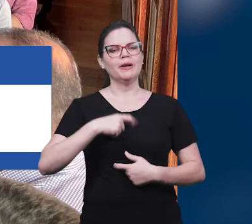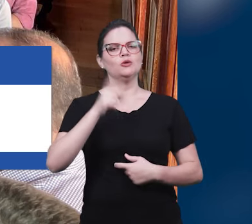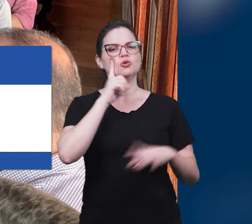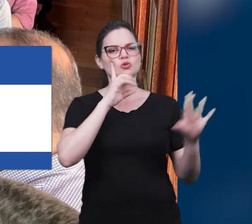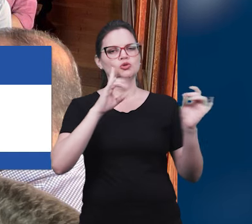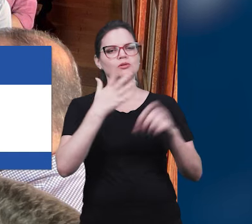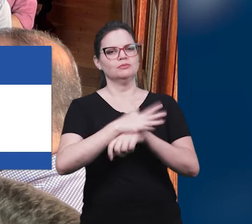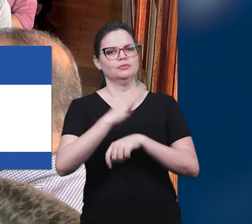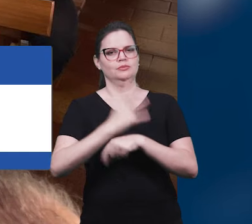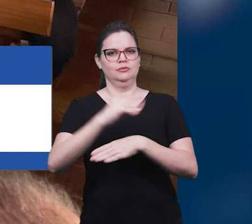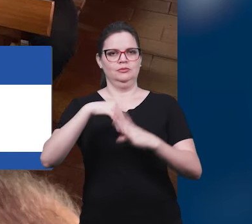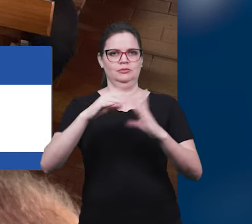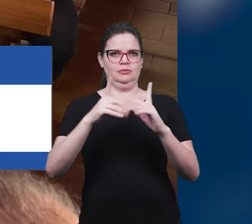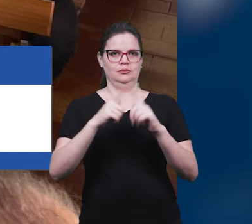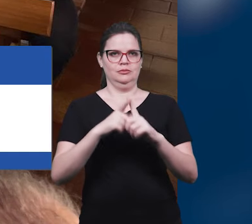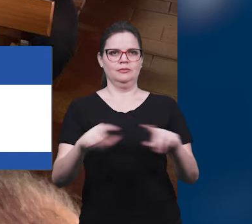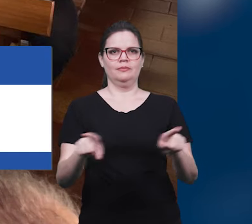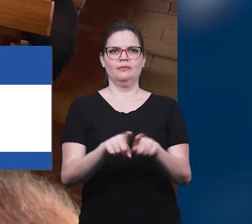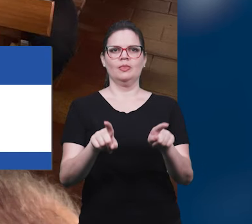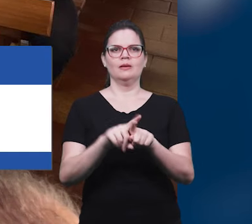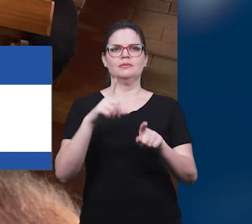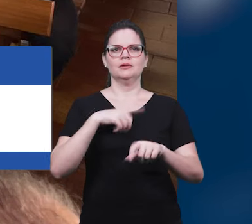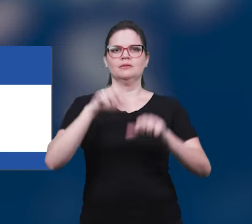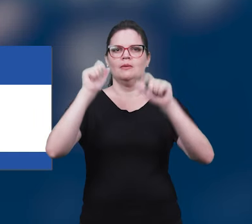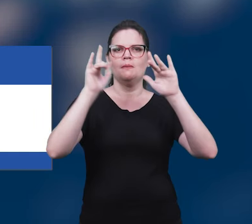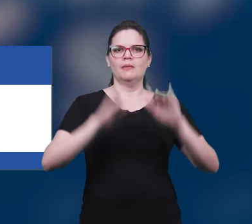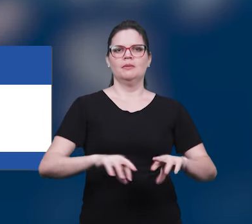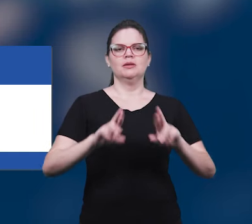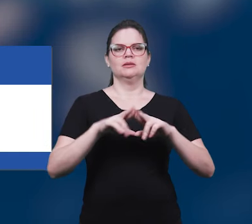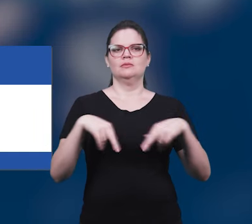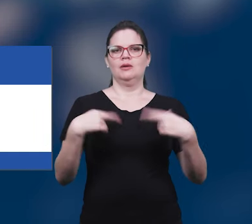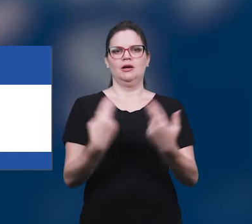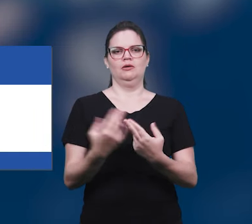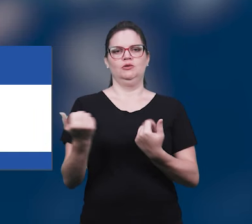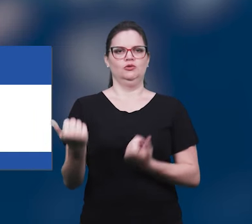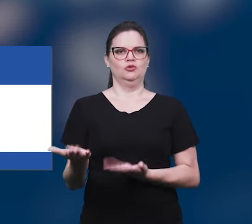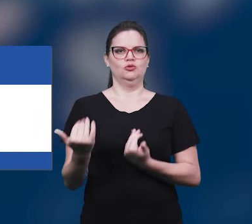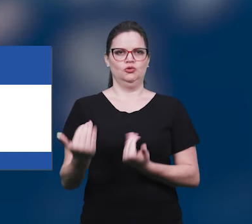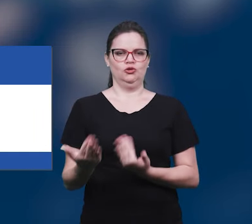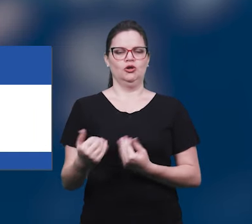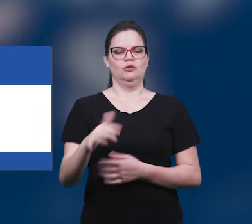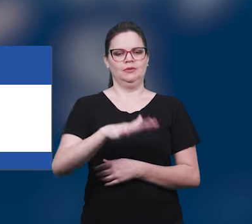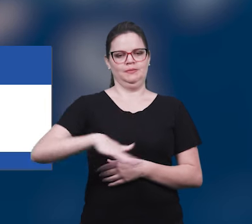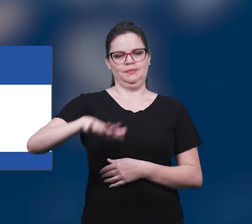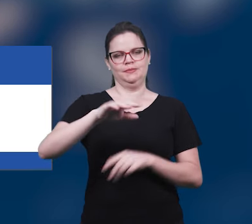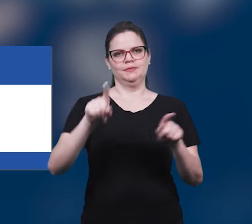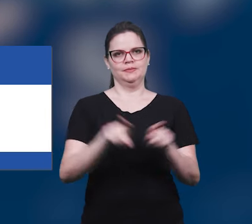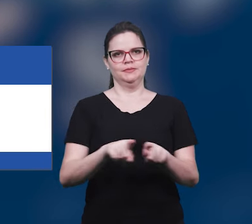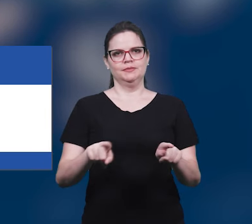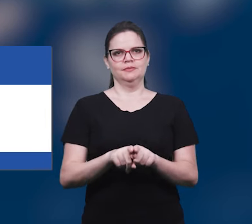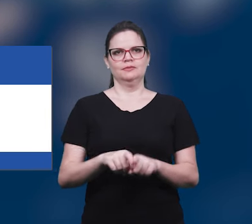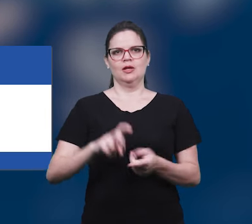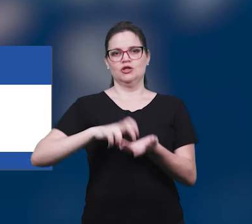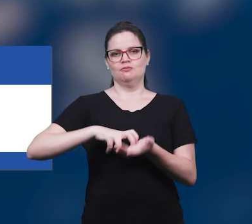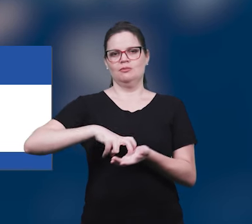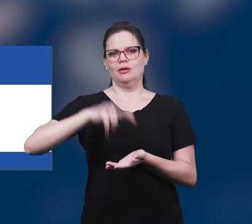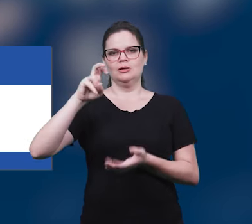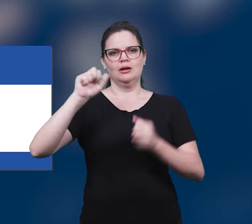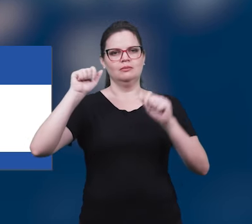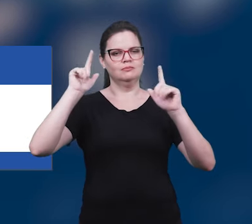foi uma grande bênção e nós tivemos também uma reunião com os jovens daquela região também uma manhã